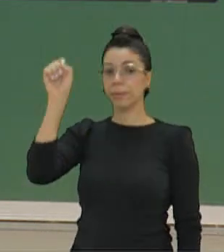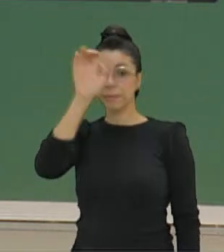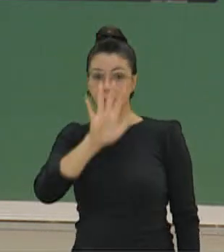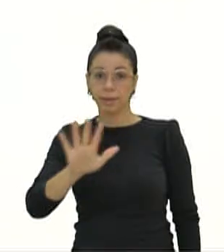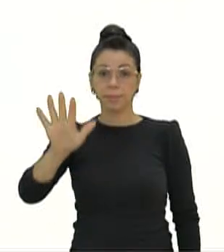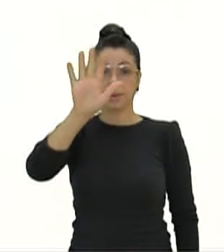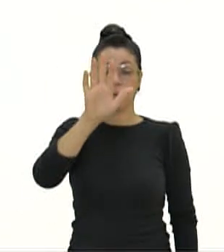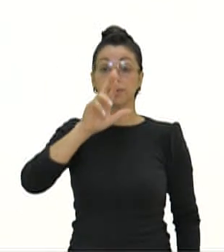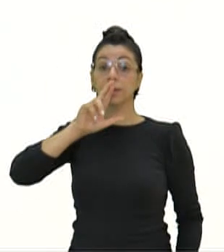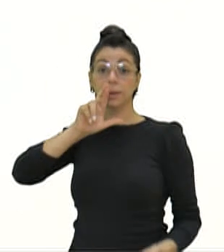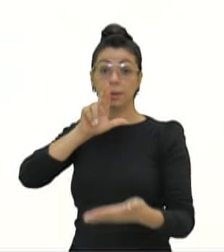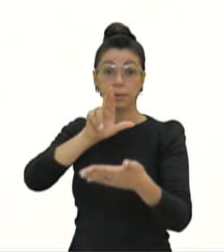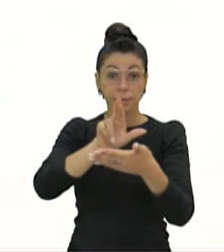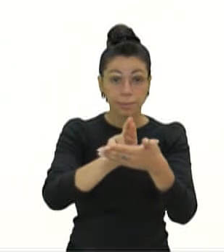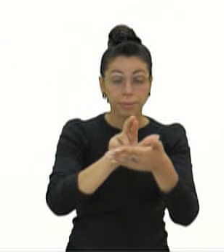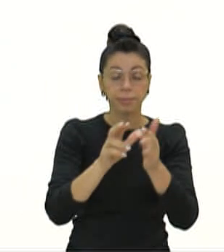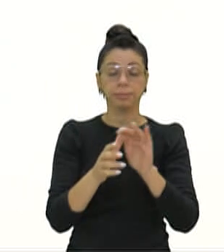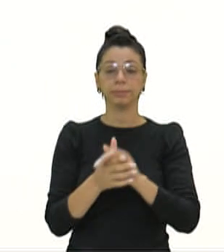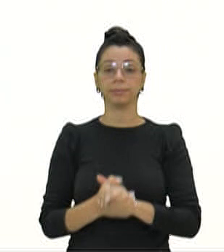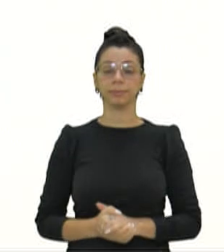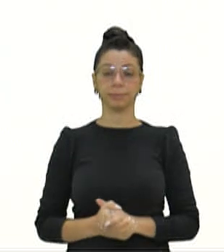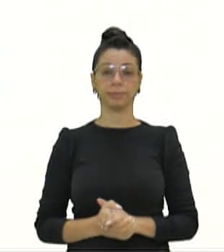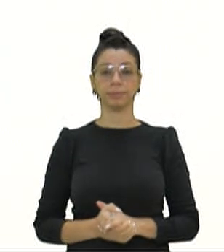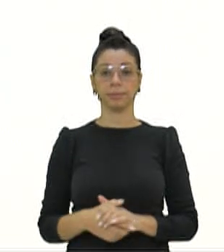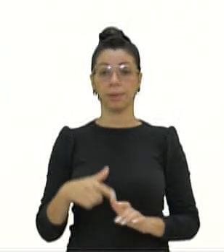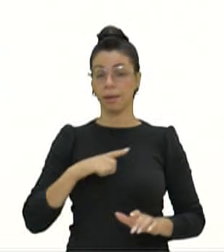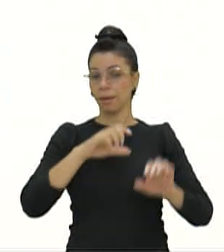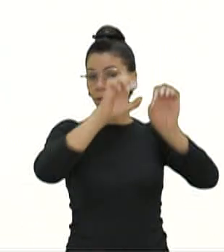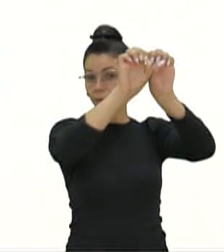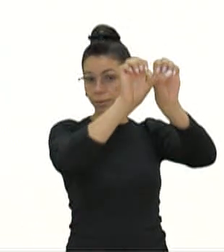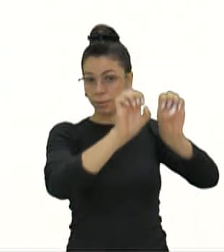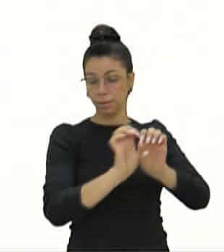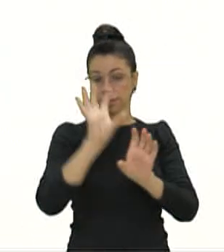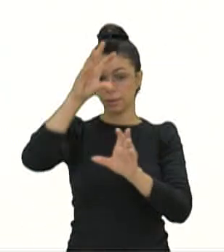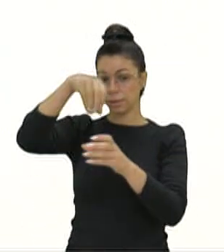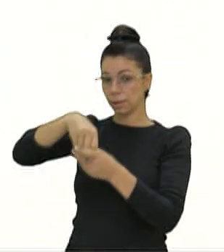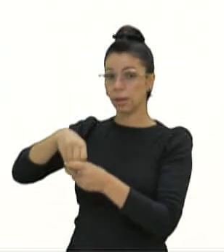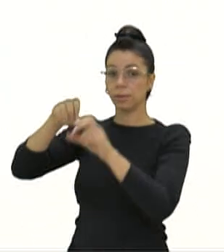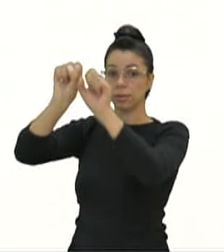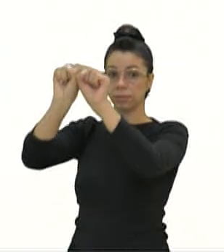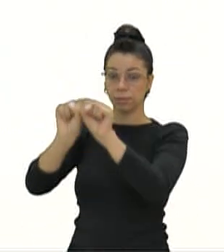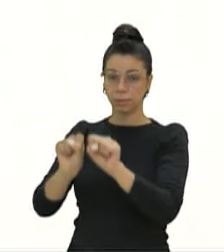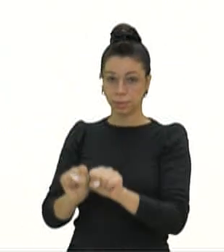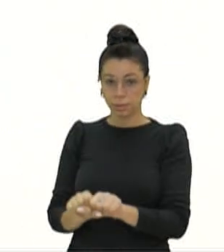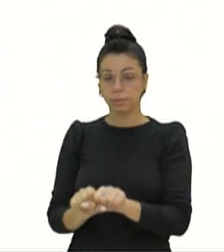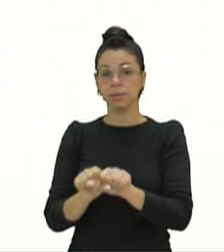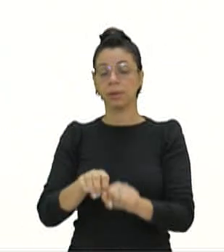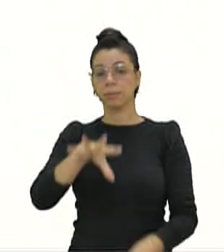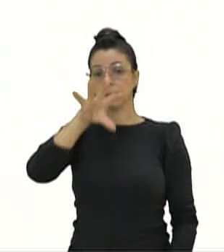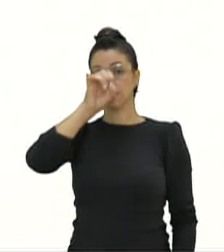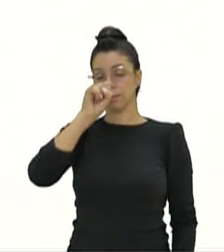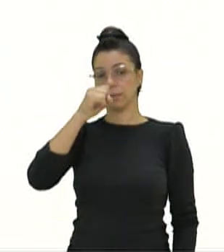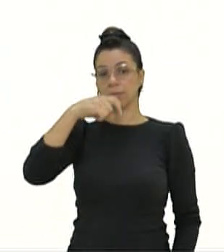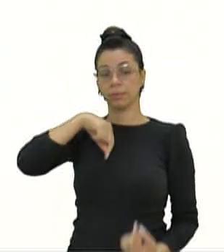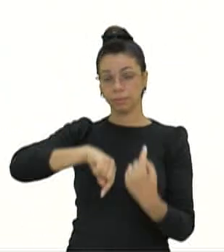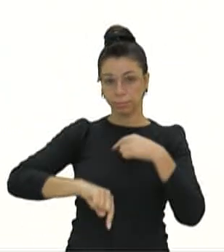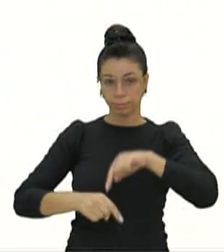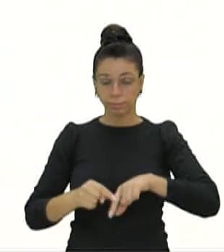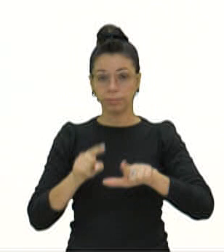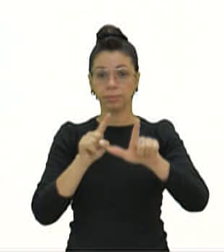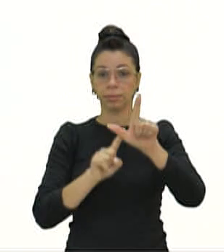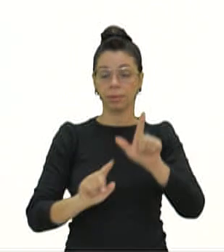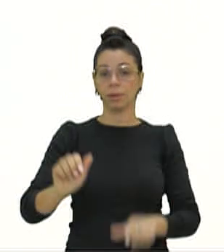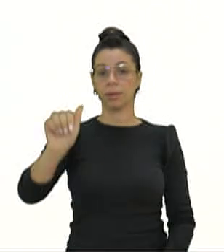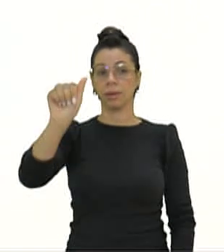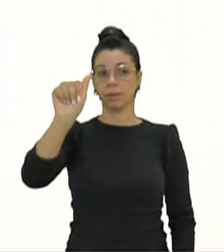responda. Então, nós temos as estruturas do sistema respiratório indicadas por números. Na letra A,